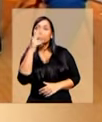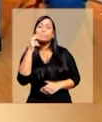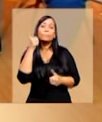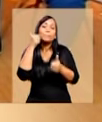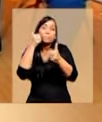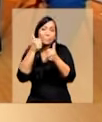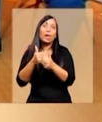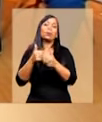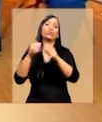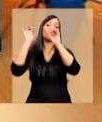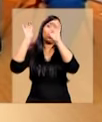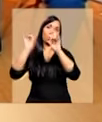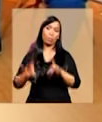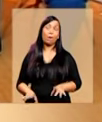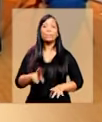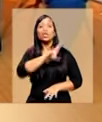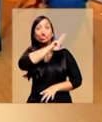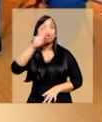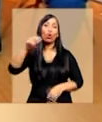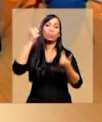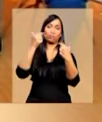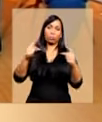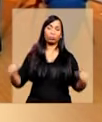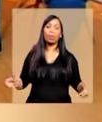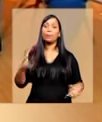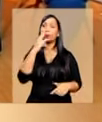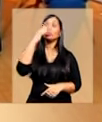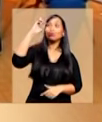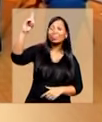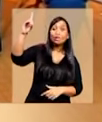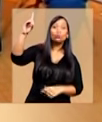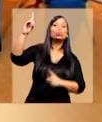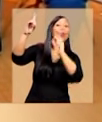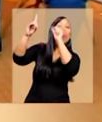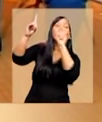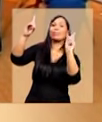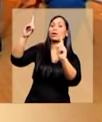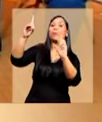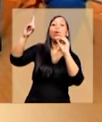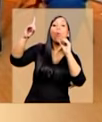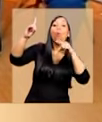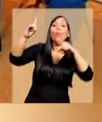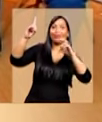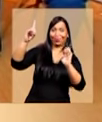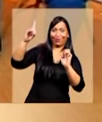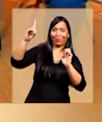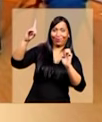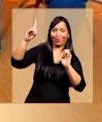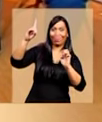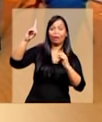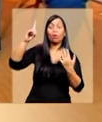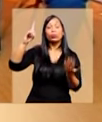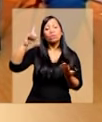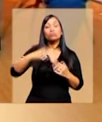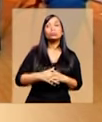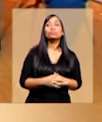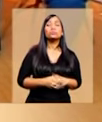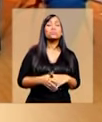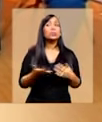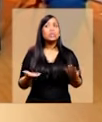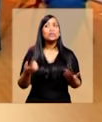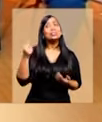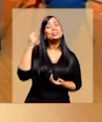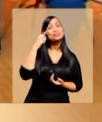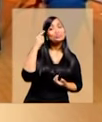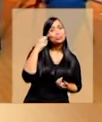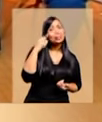divindade. Mas ainda assim a gente não nomeia isso. Seria um Deus mais ou menos não quem, mas o quê, né? A gente